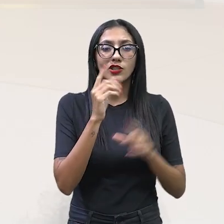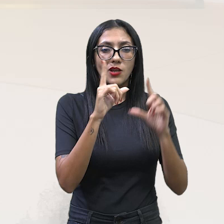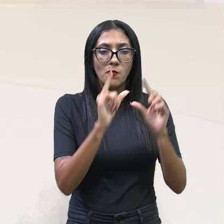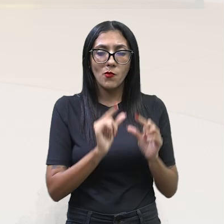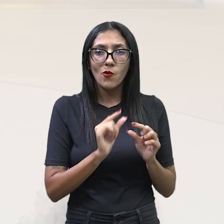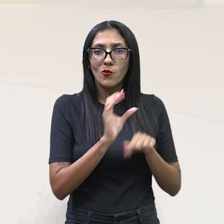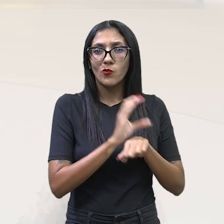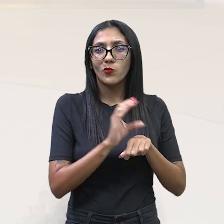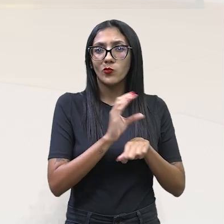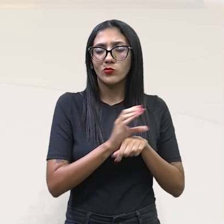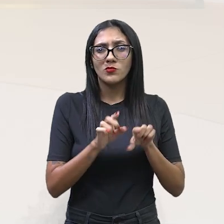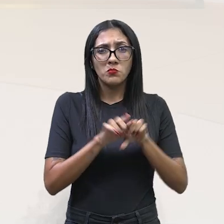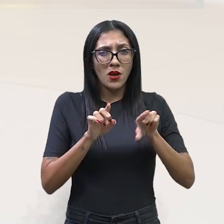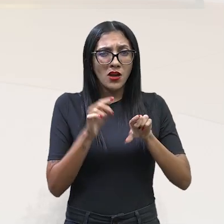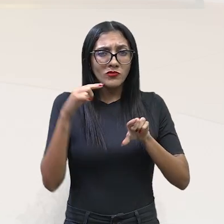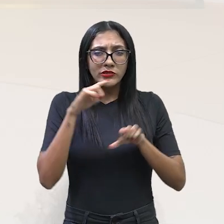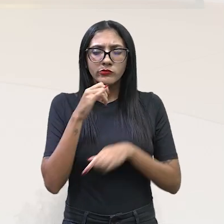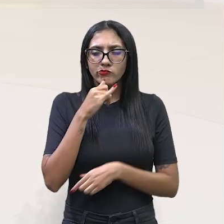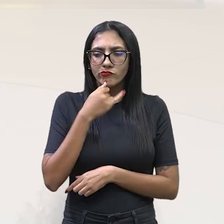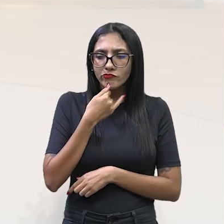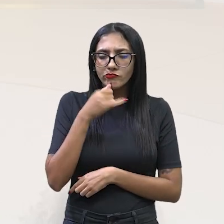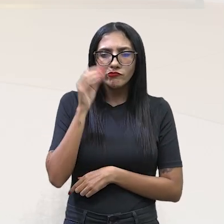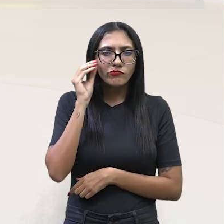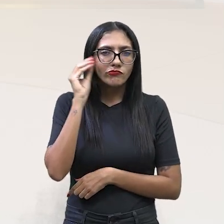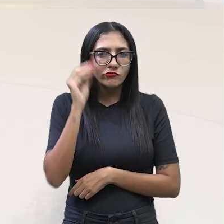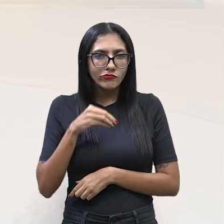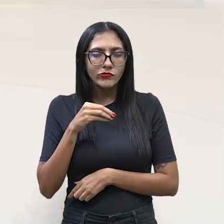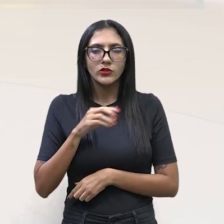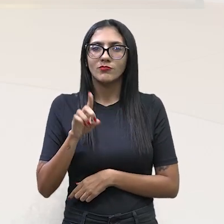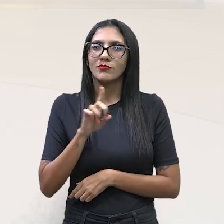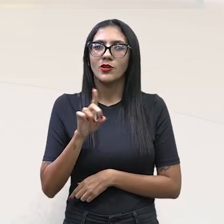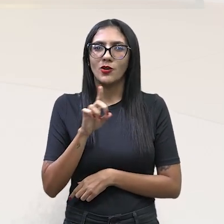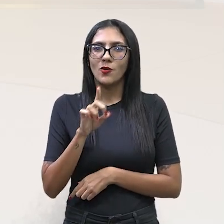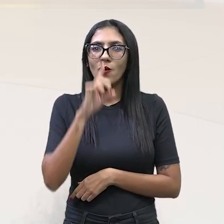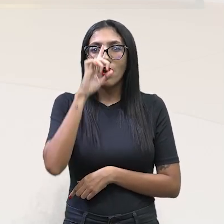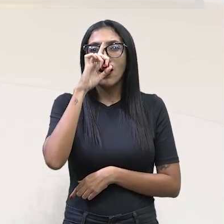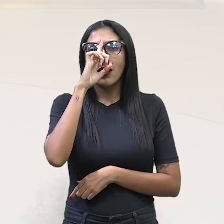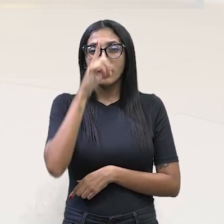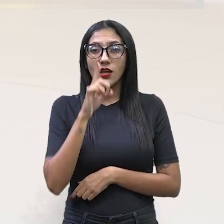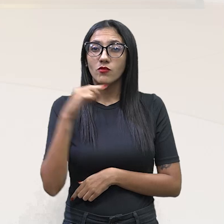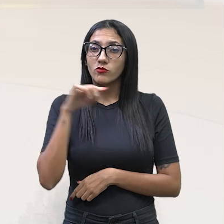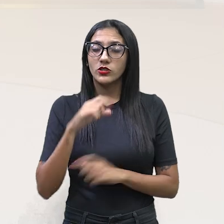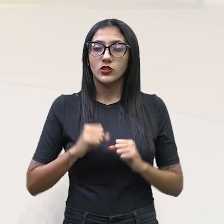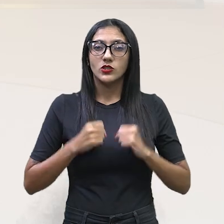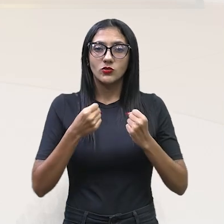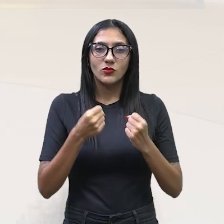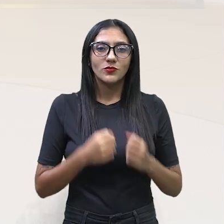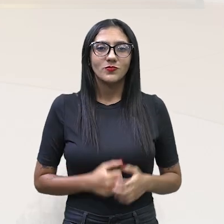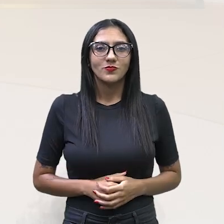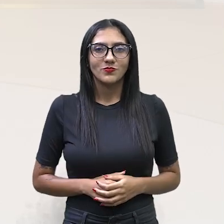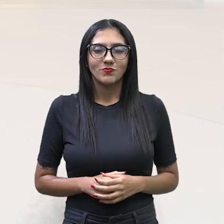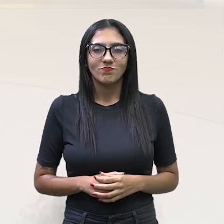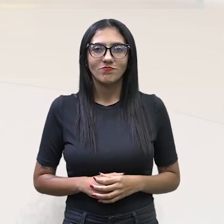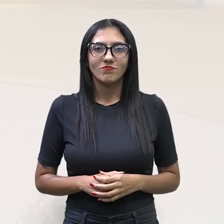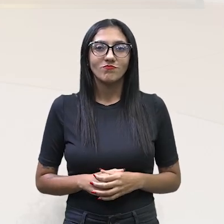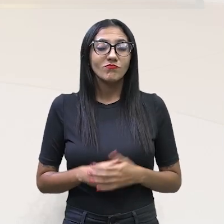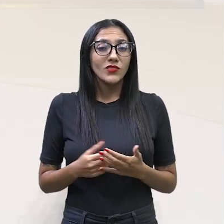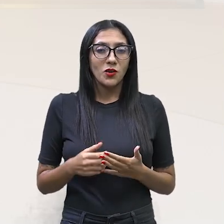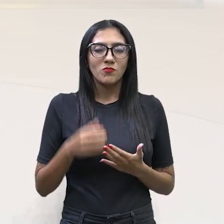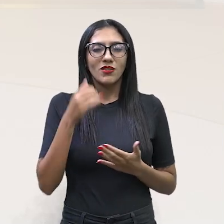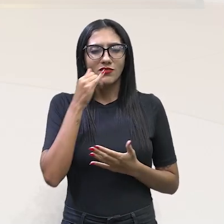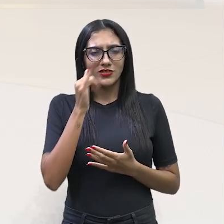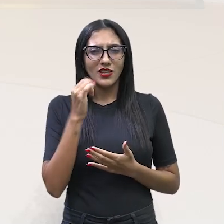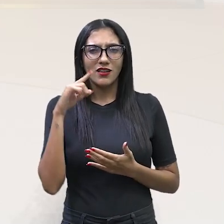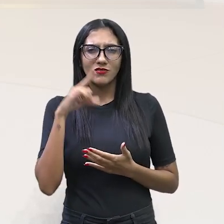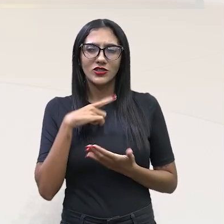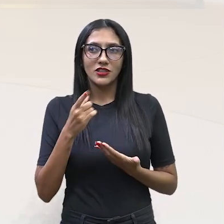mas nem por isso você vai desanimar, não é? Mas, olha só, né, professora? Para que os alunos não fiquem, né, professora, sem ter